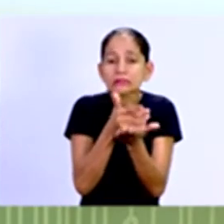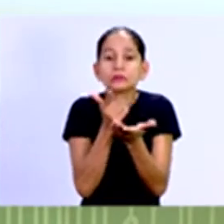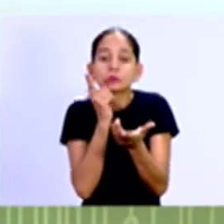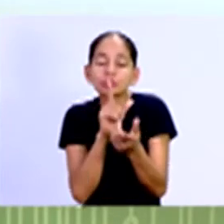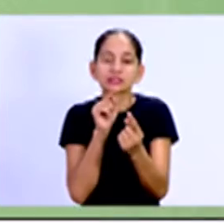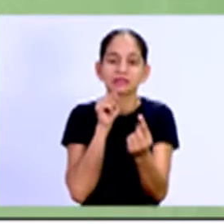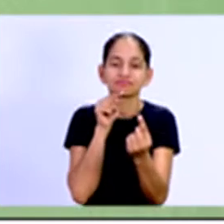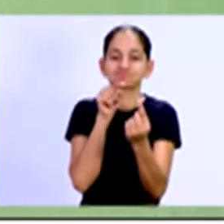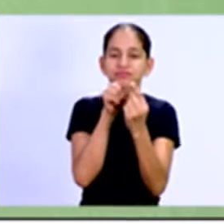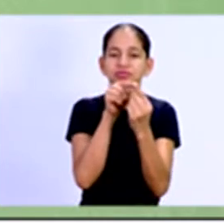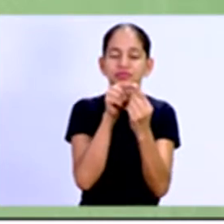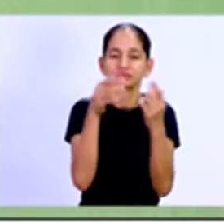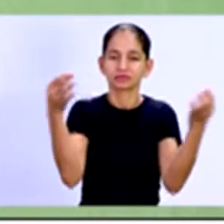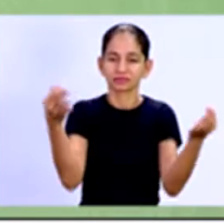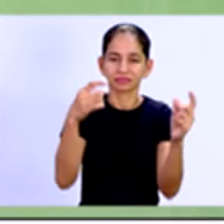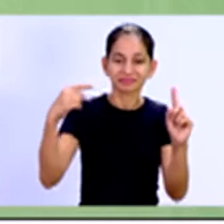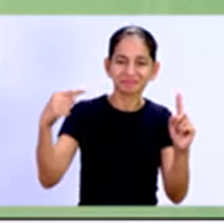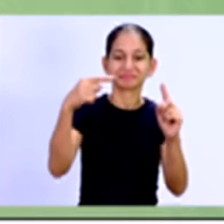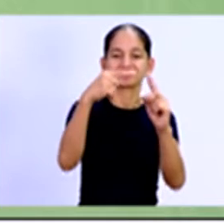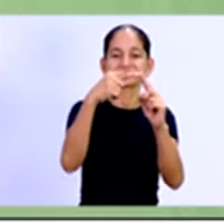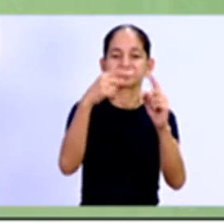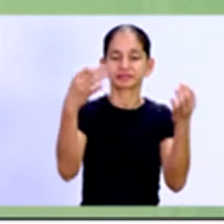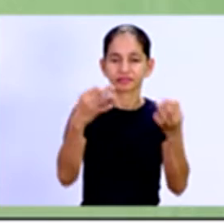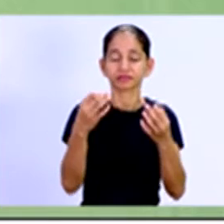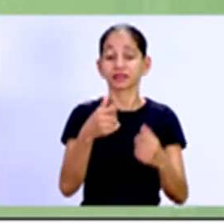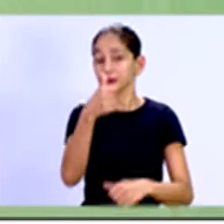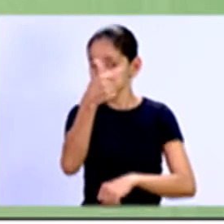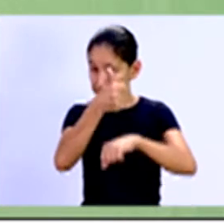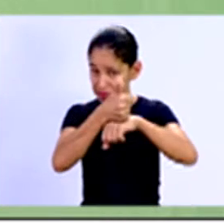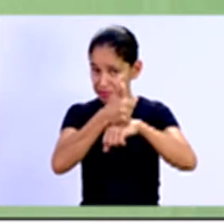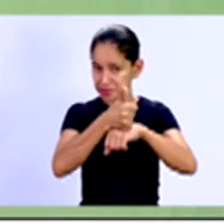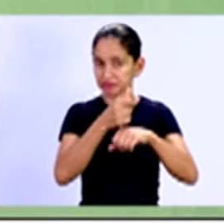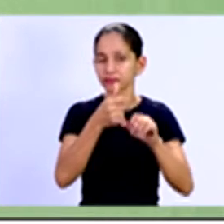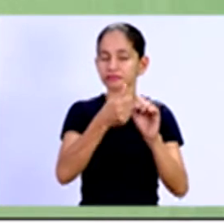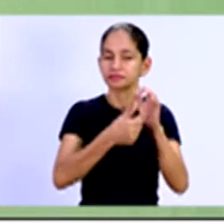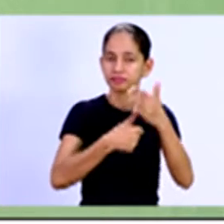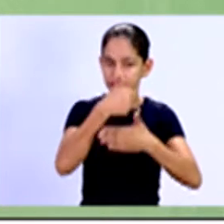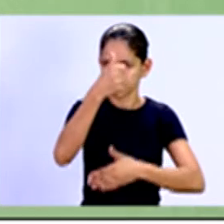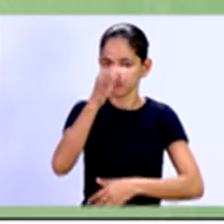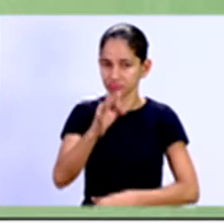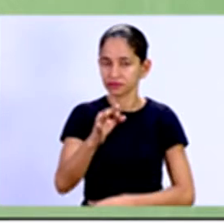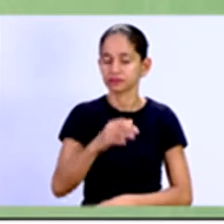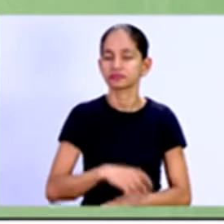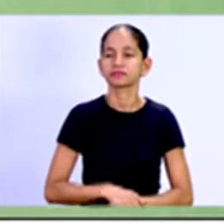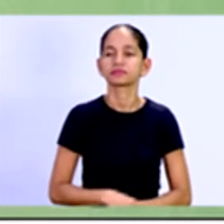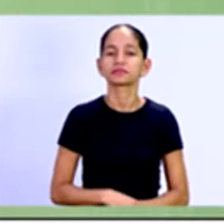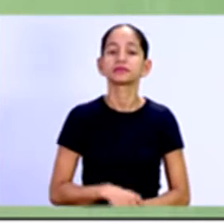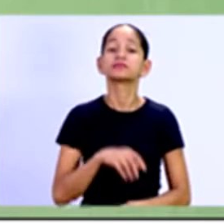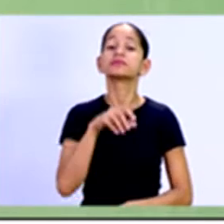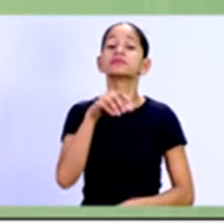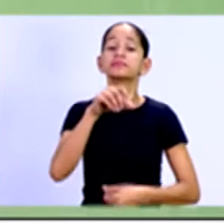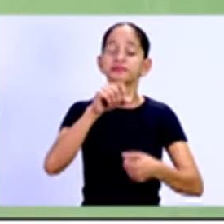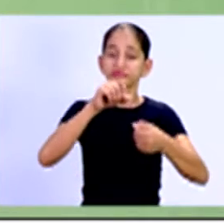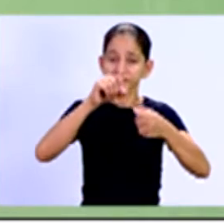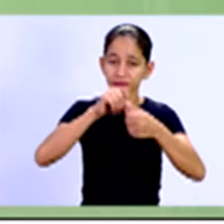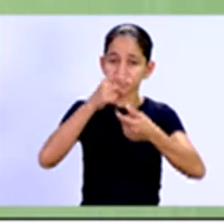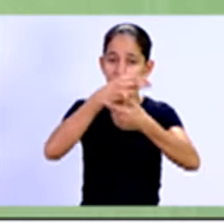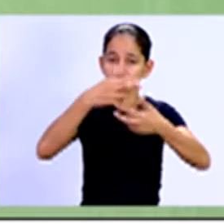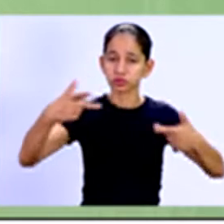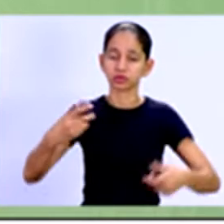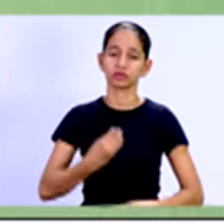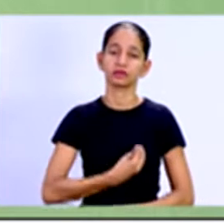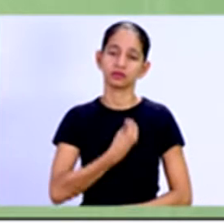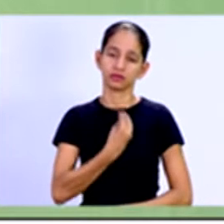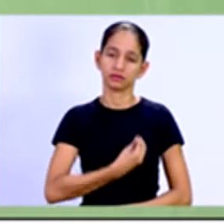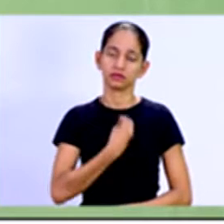né? Então, a primeira máxima de Kant, ele diz: age de tal maneira que trates